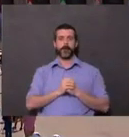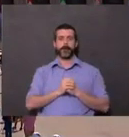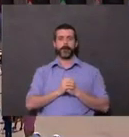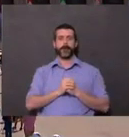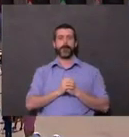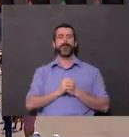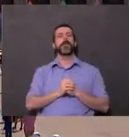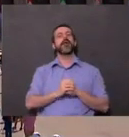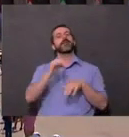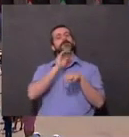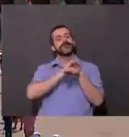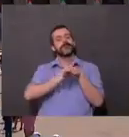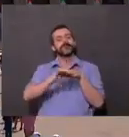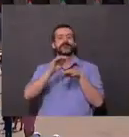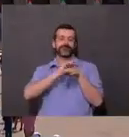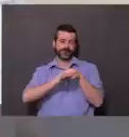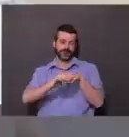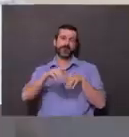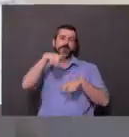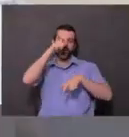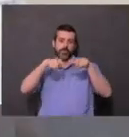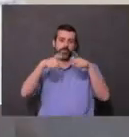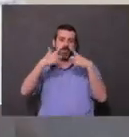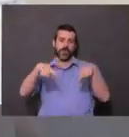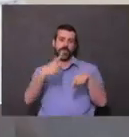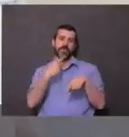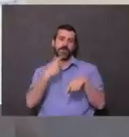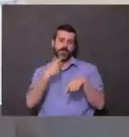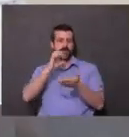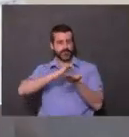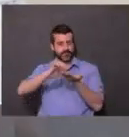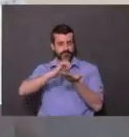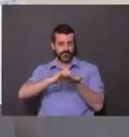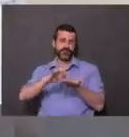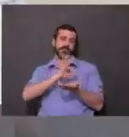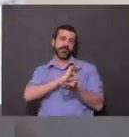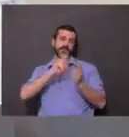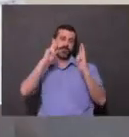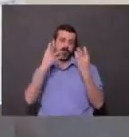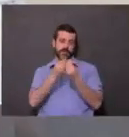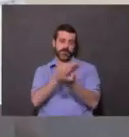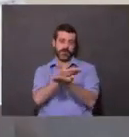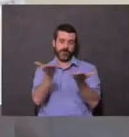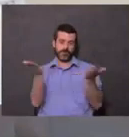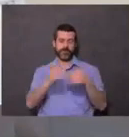To our beloved English-speaking pilgrims, the Lord be with you.